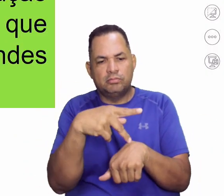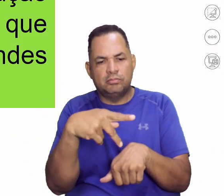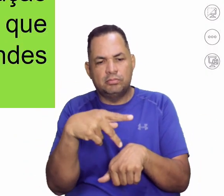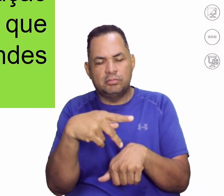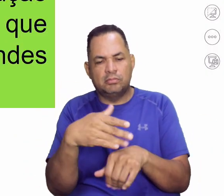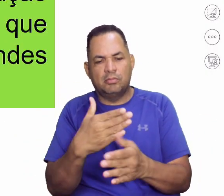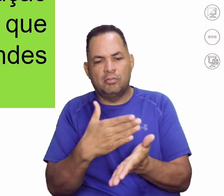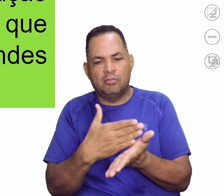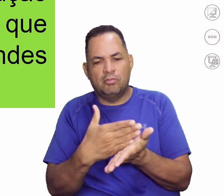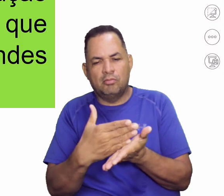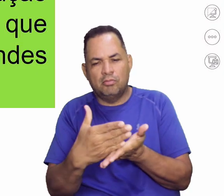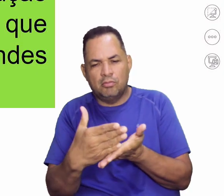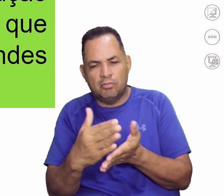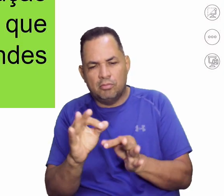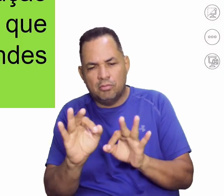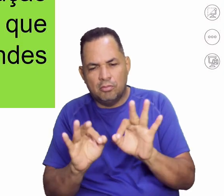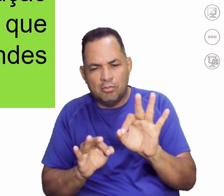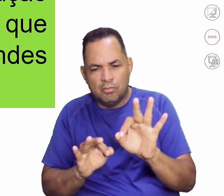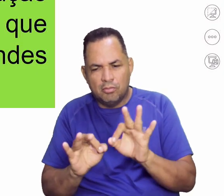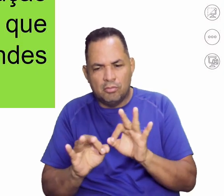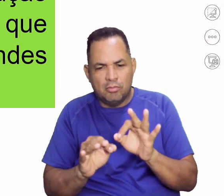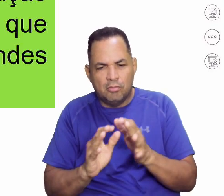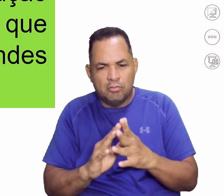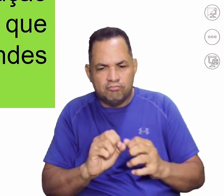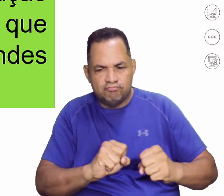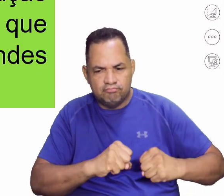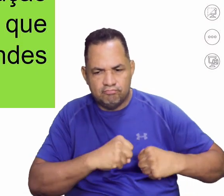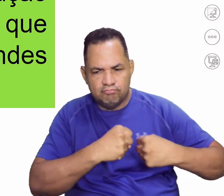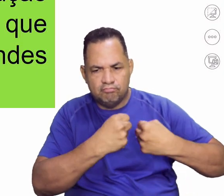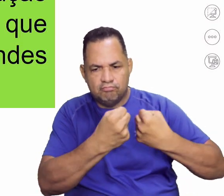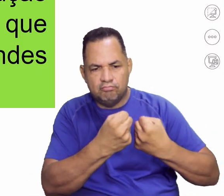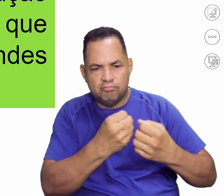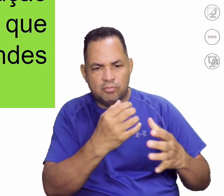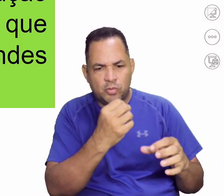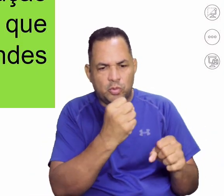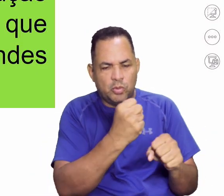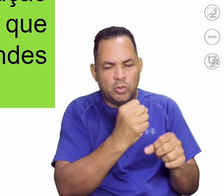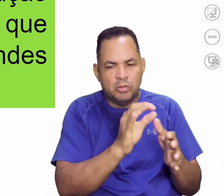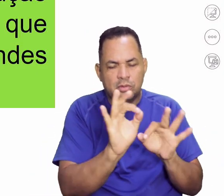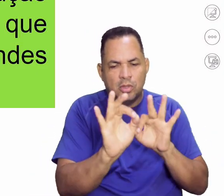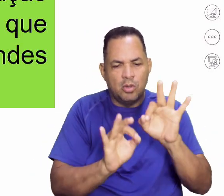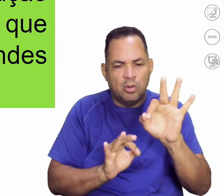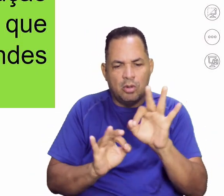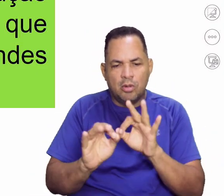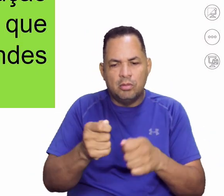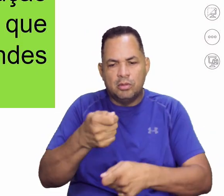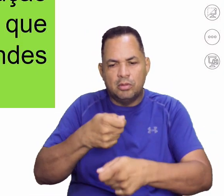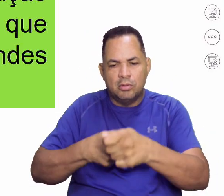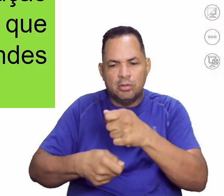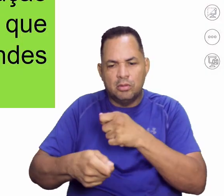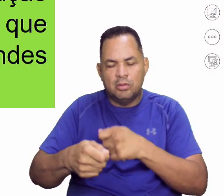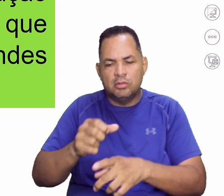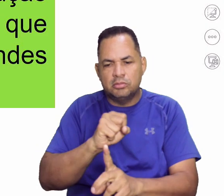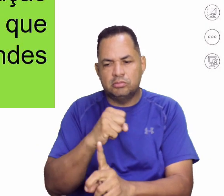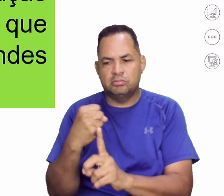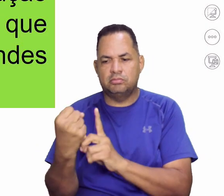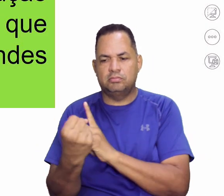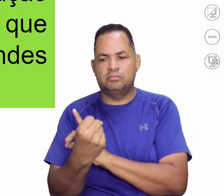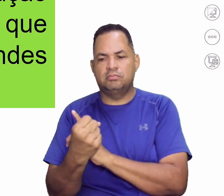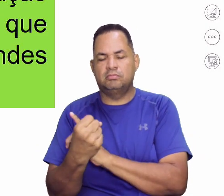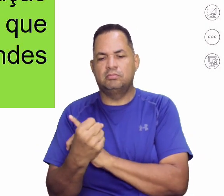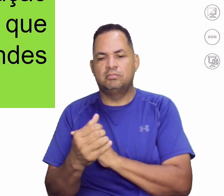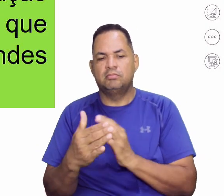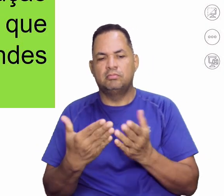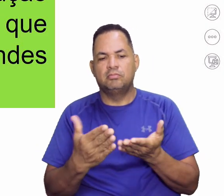esses países passaram a concentrar seus esforços na reconstrução de suas economias e